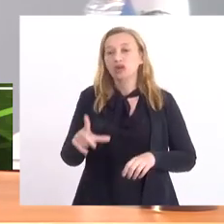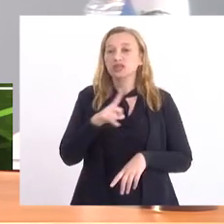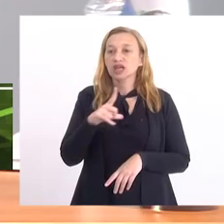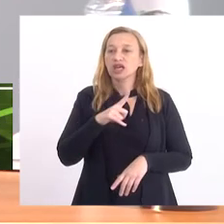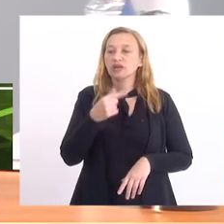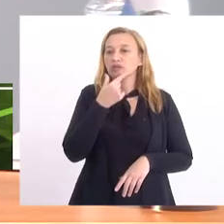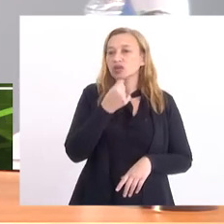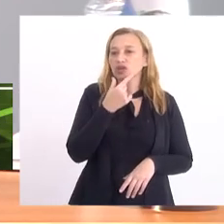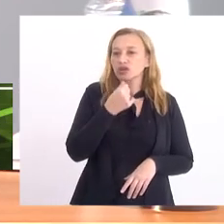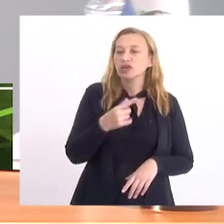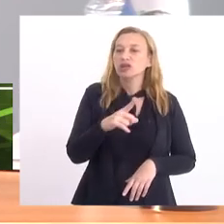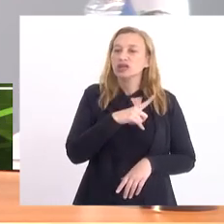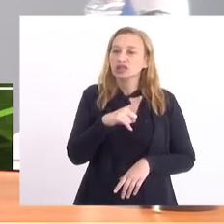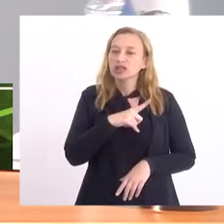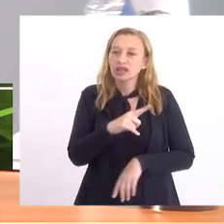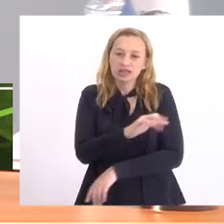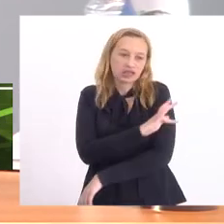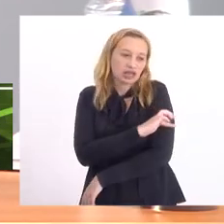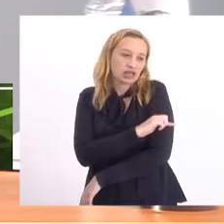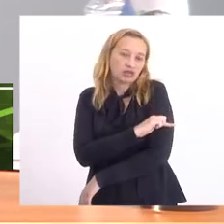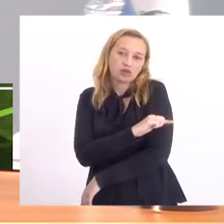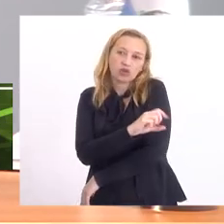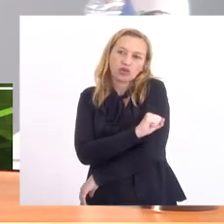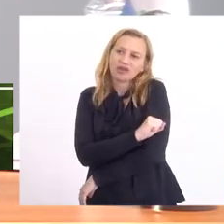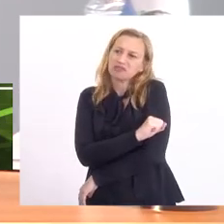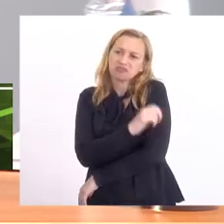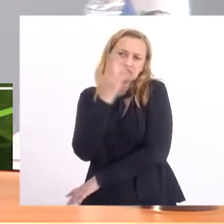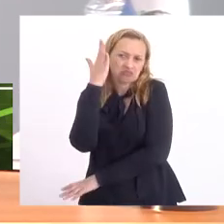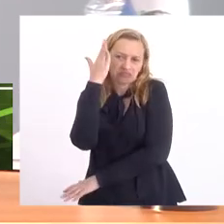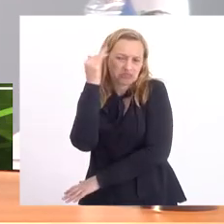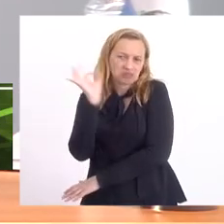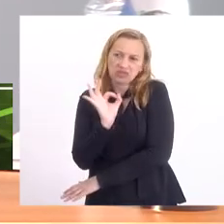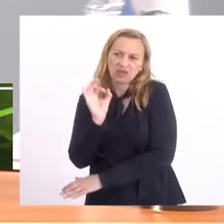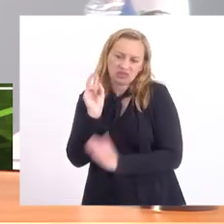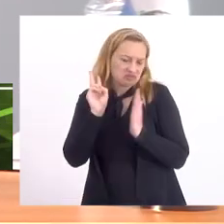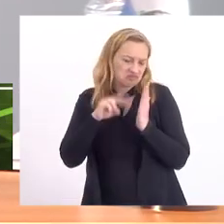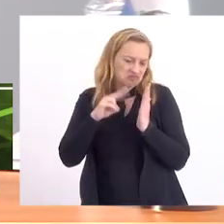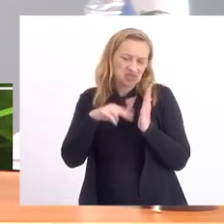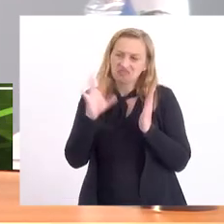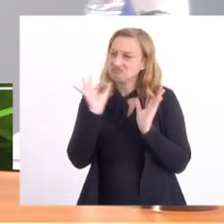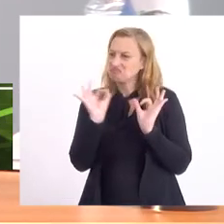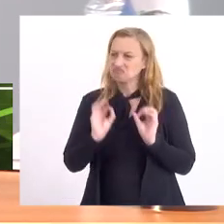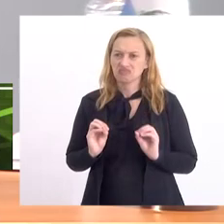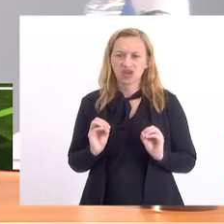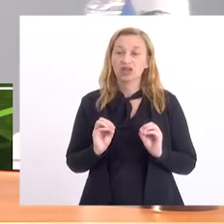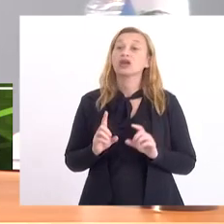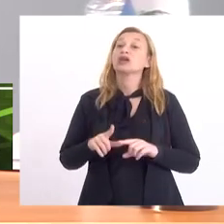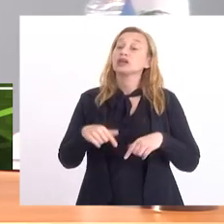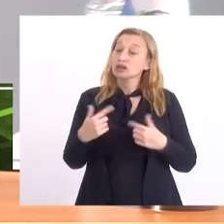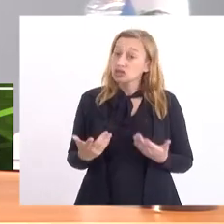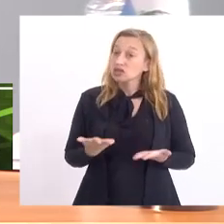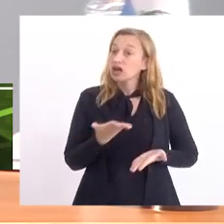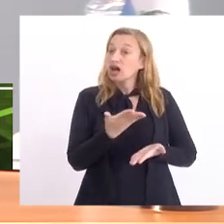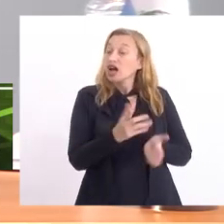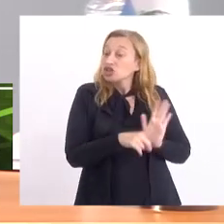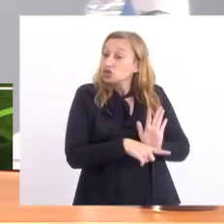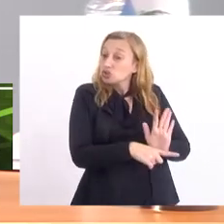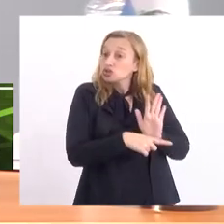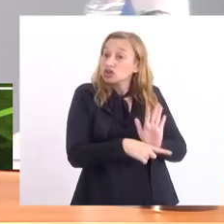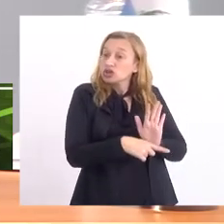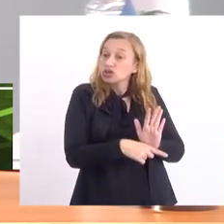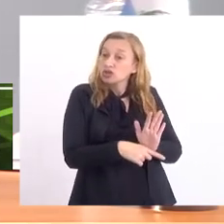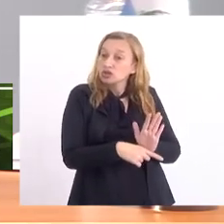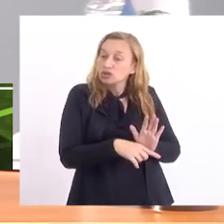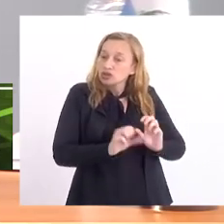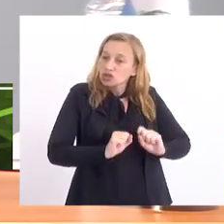na sétima, oitava série que não sabem ler adequadamente. Então, a gente está programando um programa